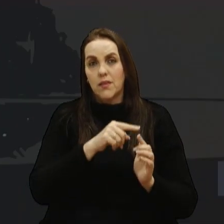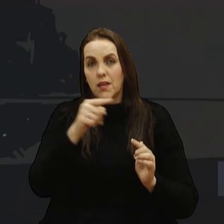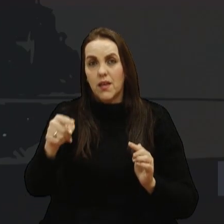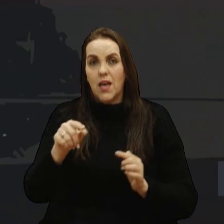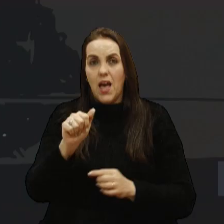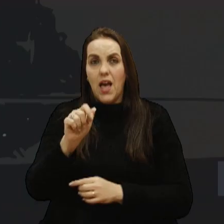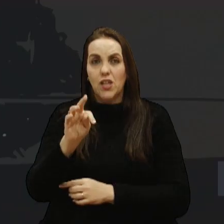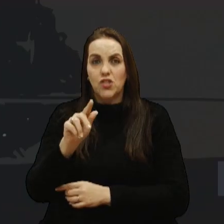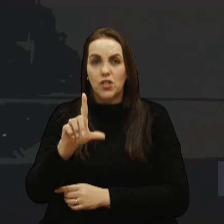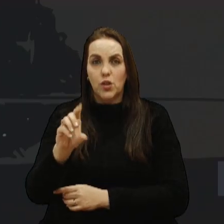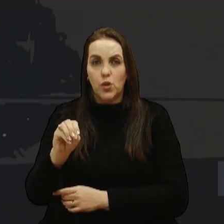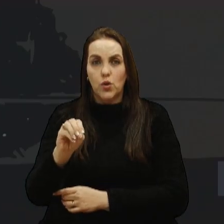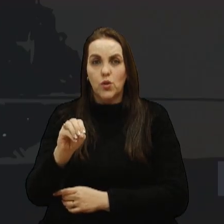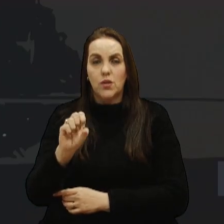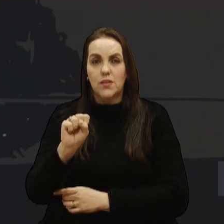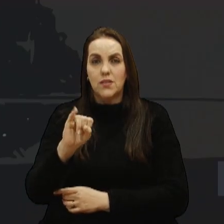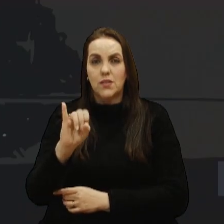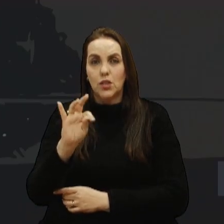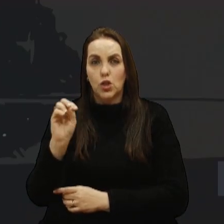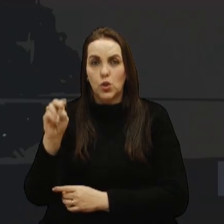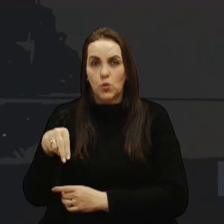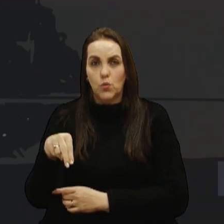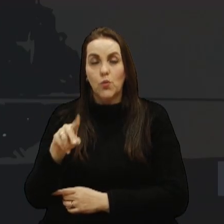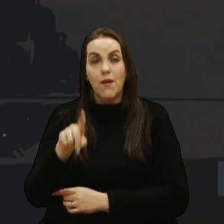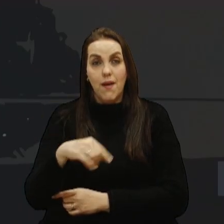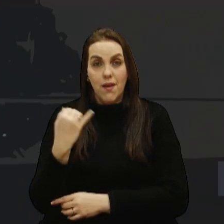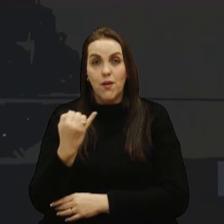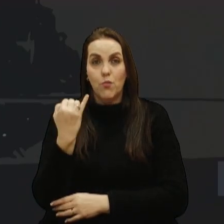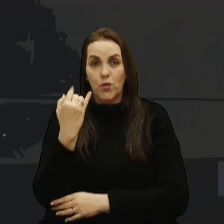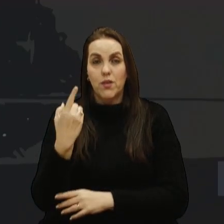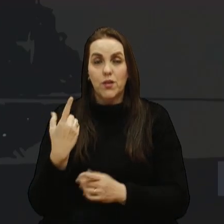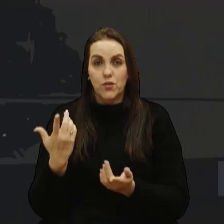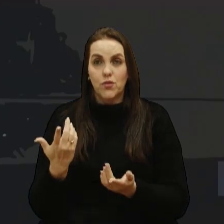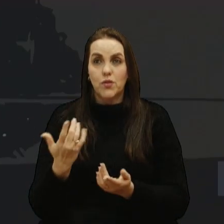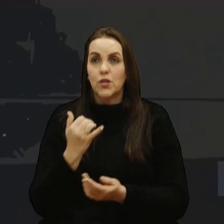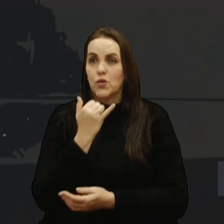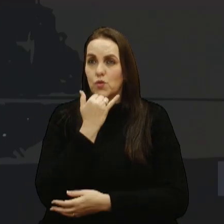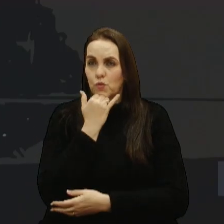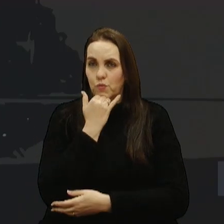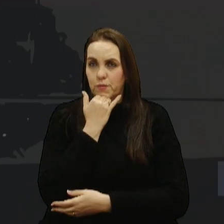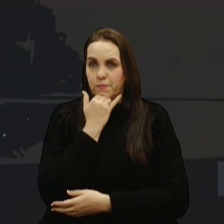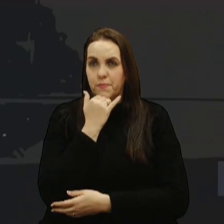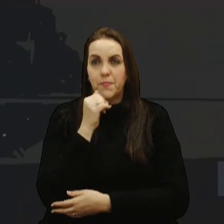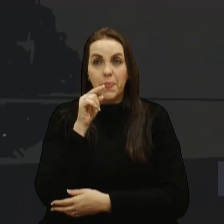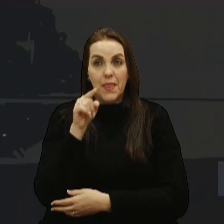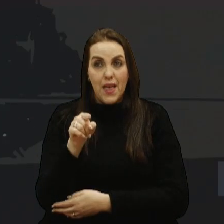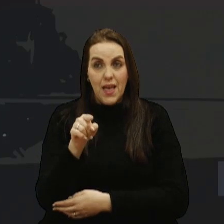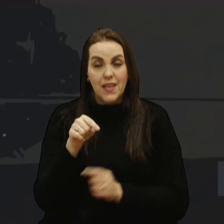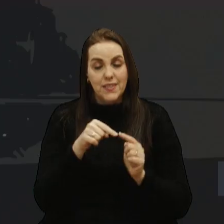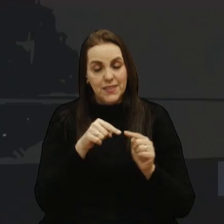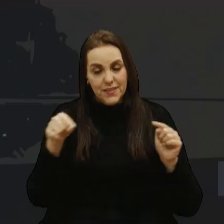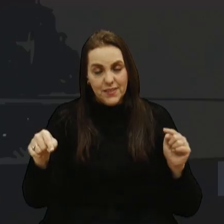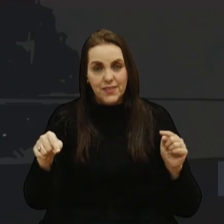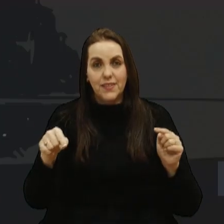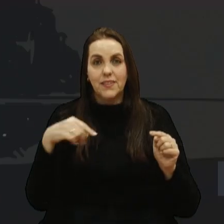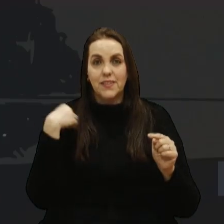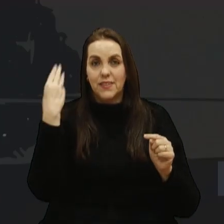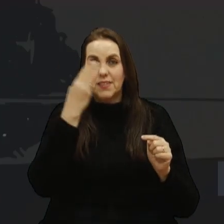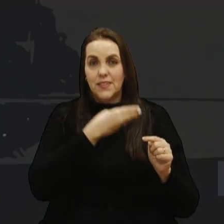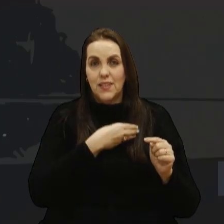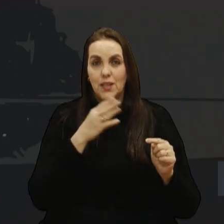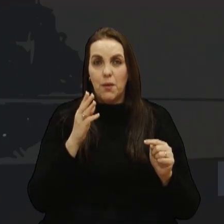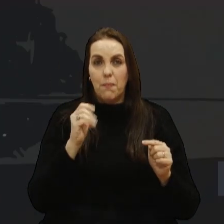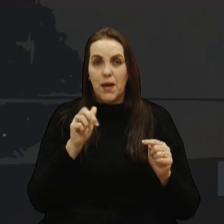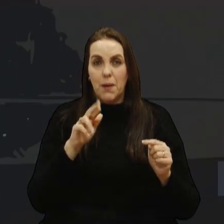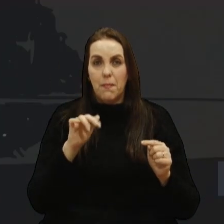Citon, é de extrema importância. Não, perdão, essa liga Santa Bárbara. Foi prometido pelo